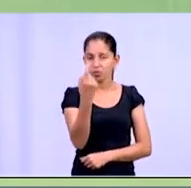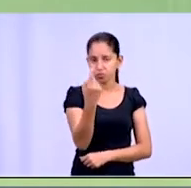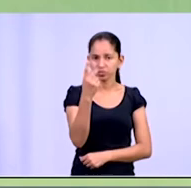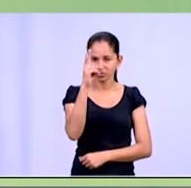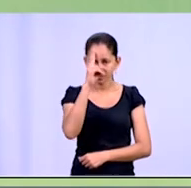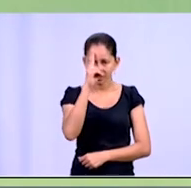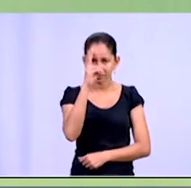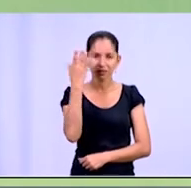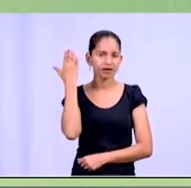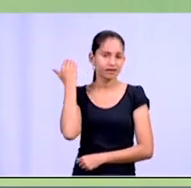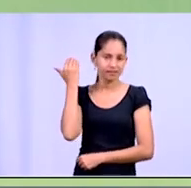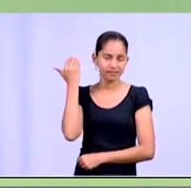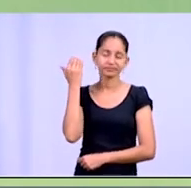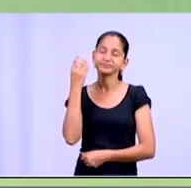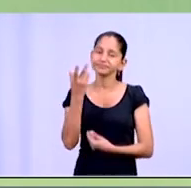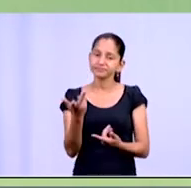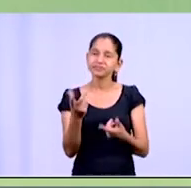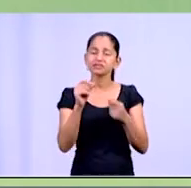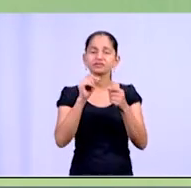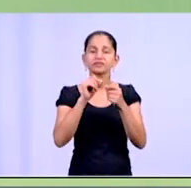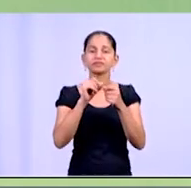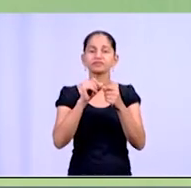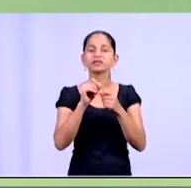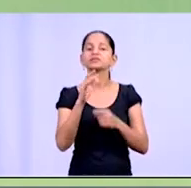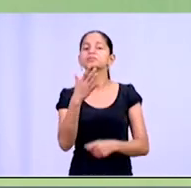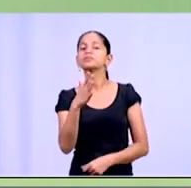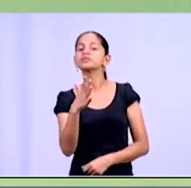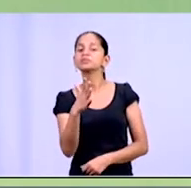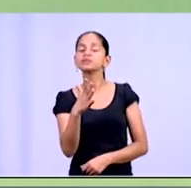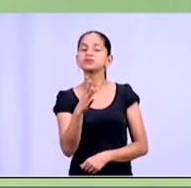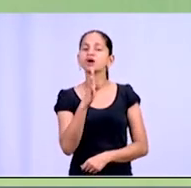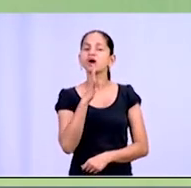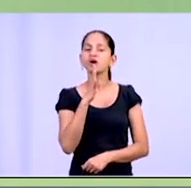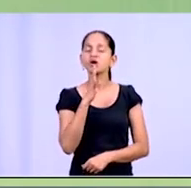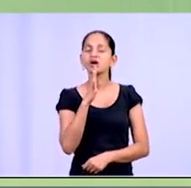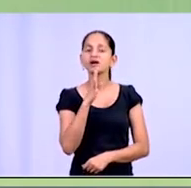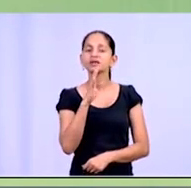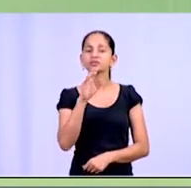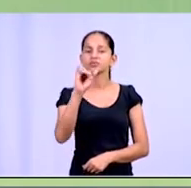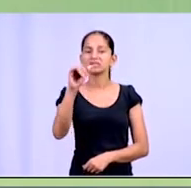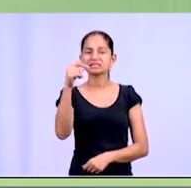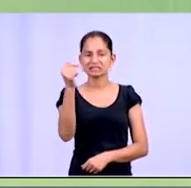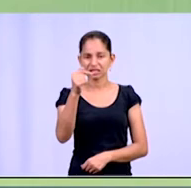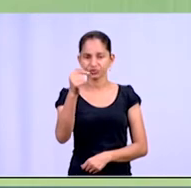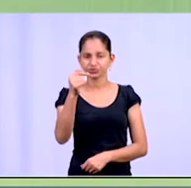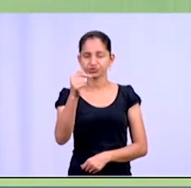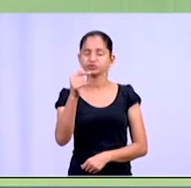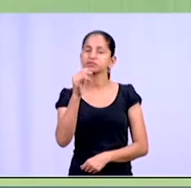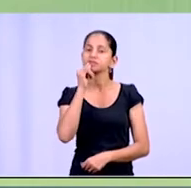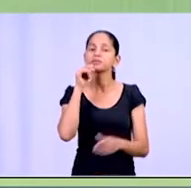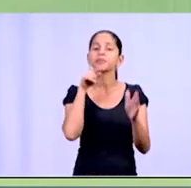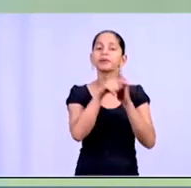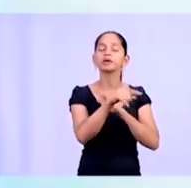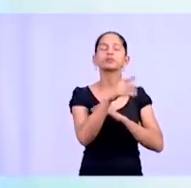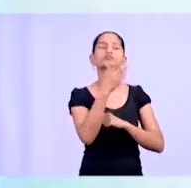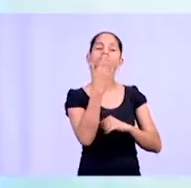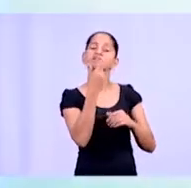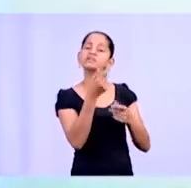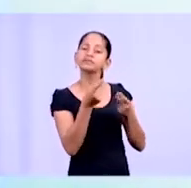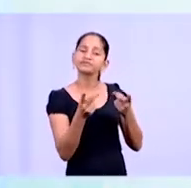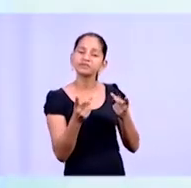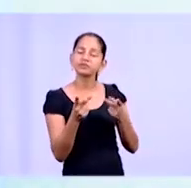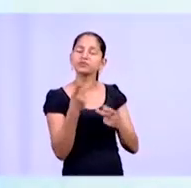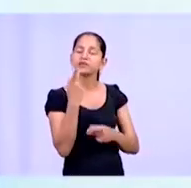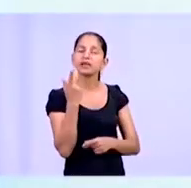plaquinha? Vamos pegar o processador i7, né? Vocês, não sei se vocês já ouviram falar, mas quando vocês vão comprar um computador, o vendedor falou,